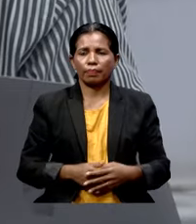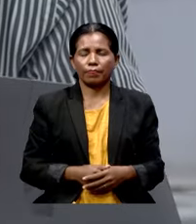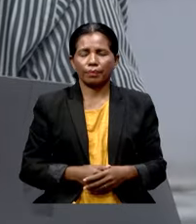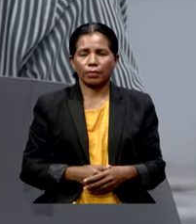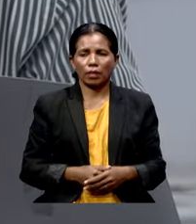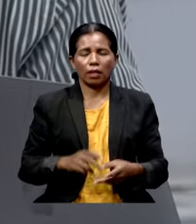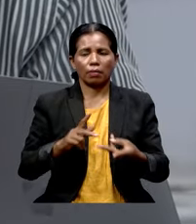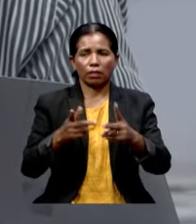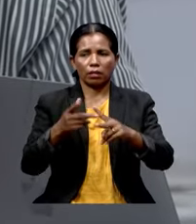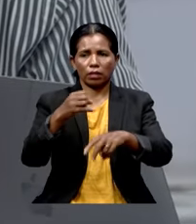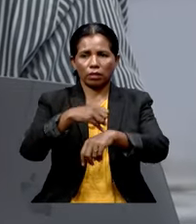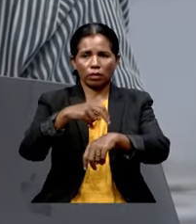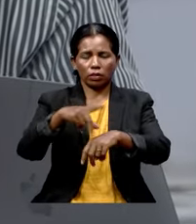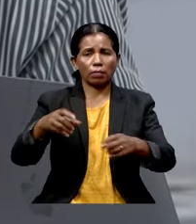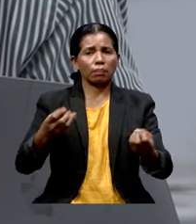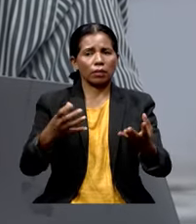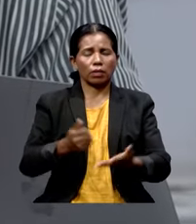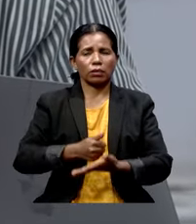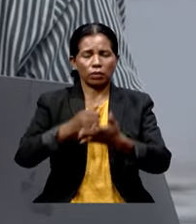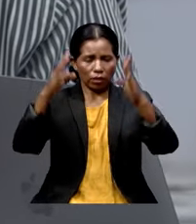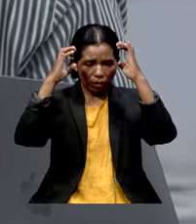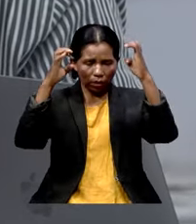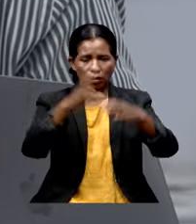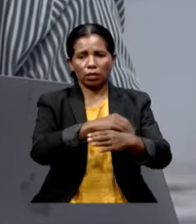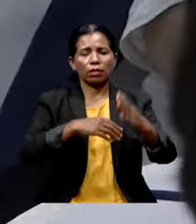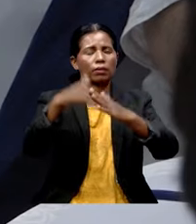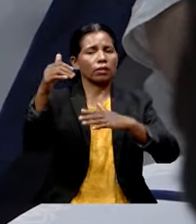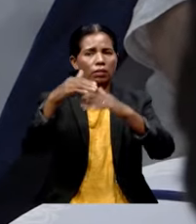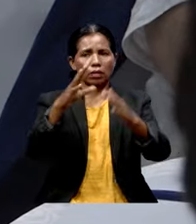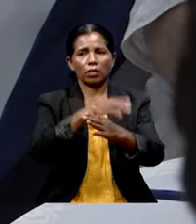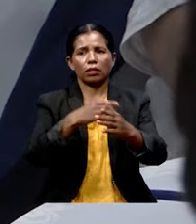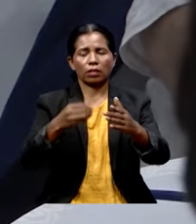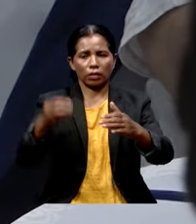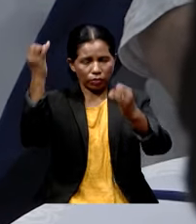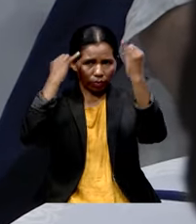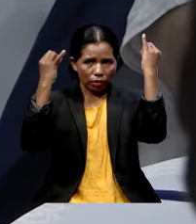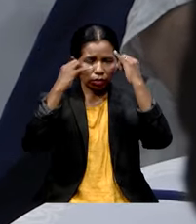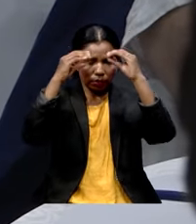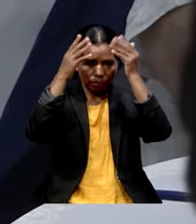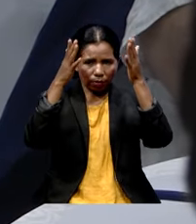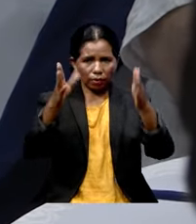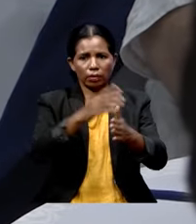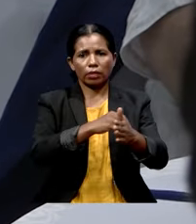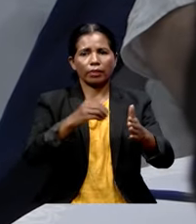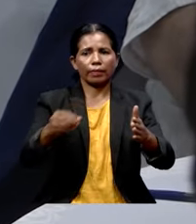durante o parceiro internacional Barak Macapoio na setor educação, lhe infraestrutura básica, informação para professor,